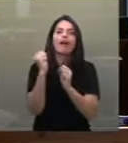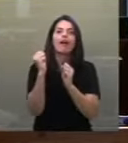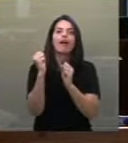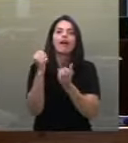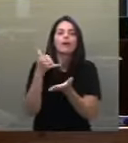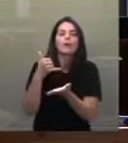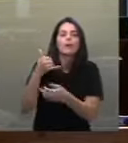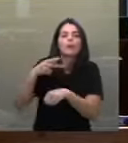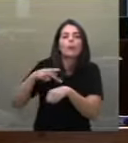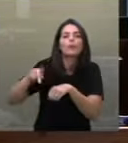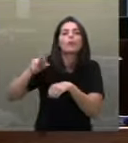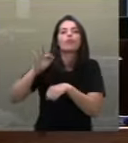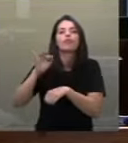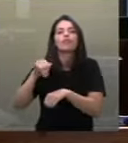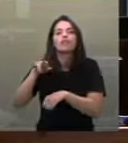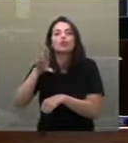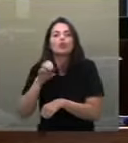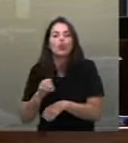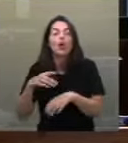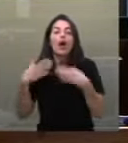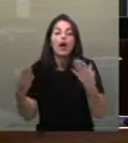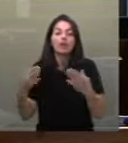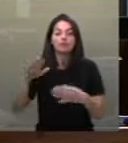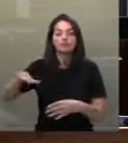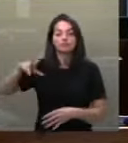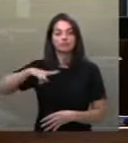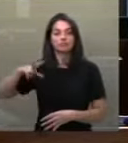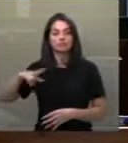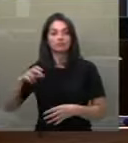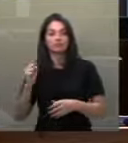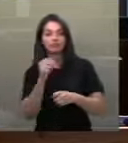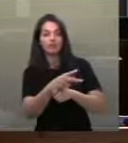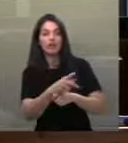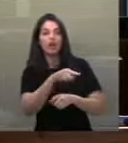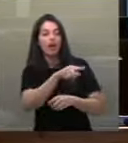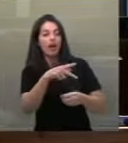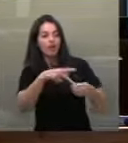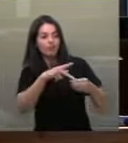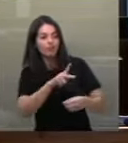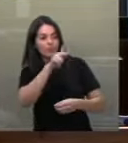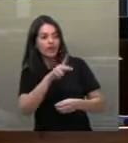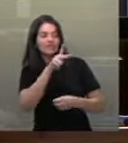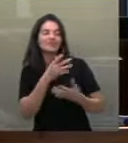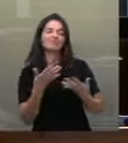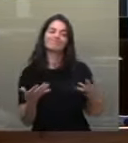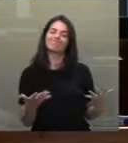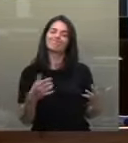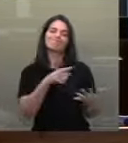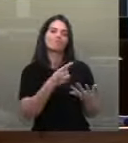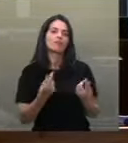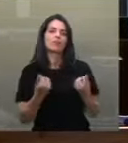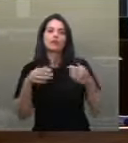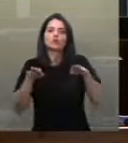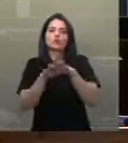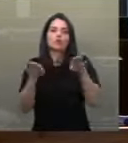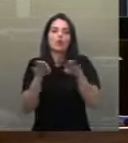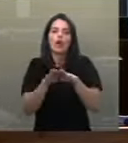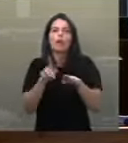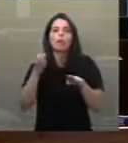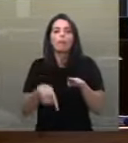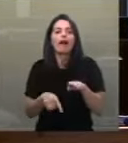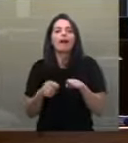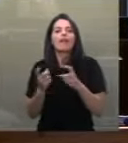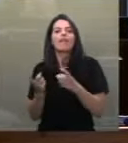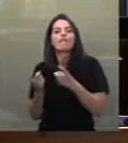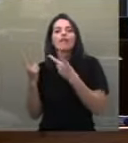presença da iniciativa privada no setor e critica a adoção pela empresa do preço de paridade de importação,